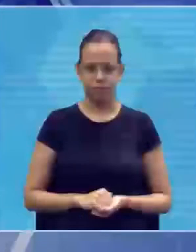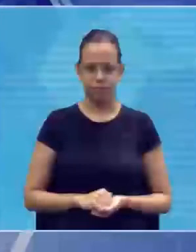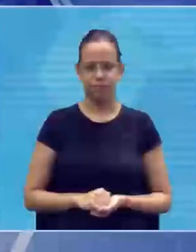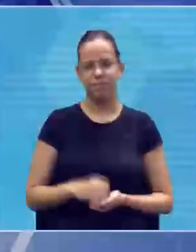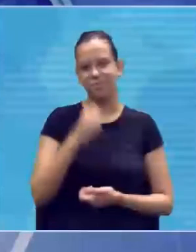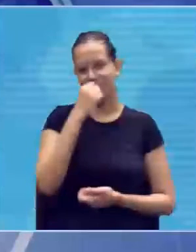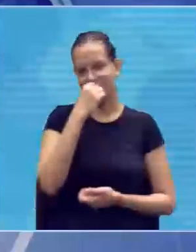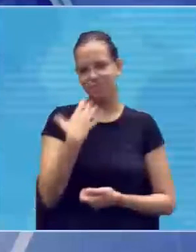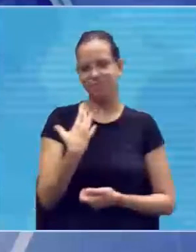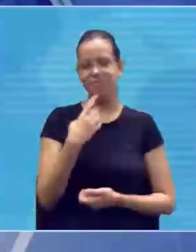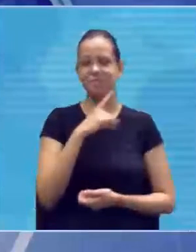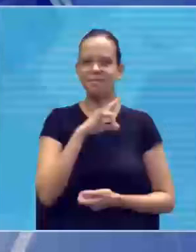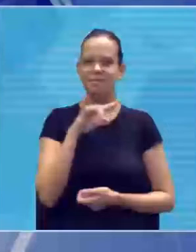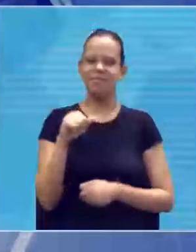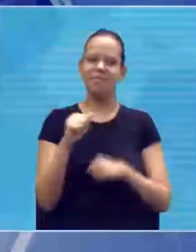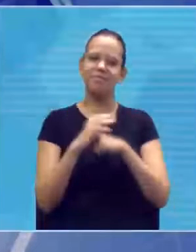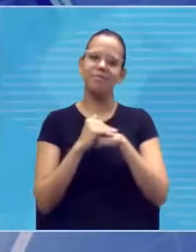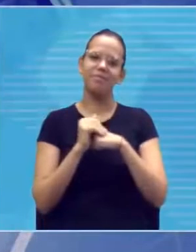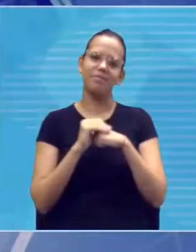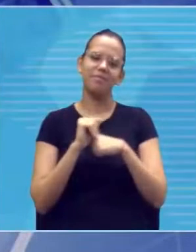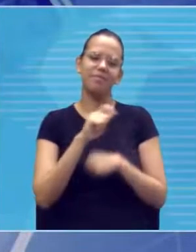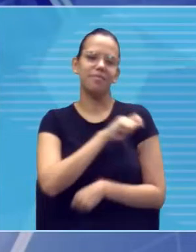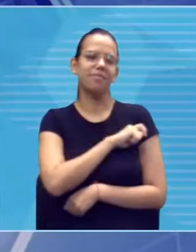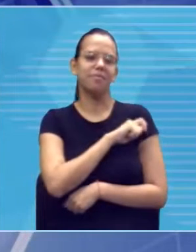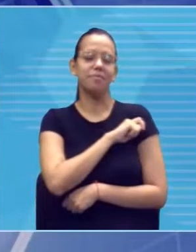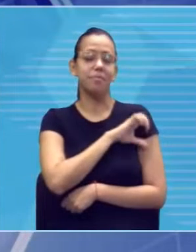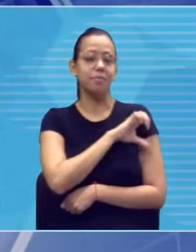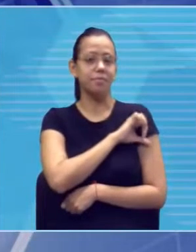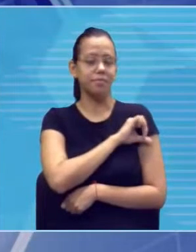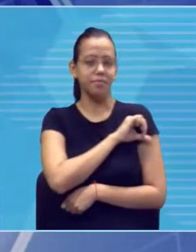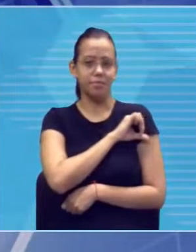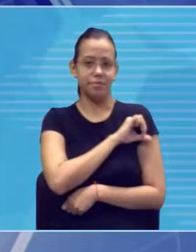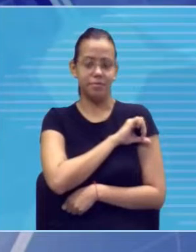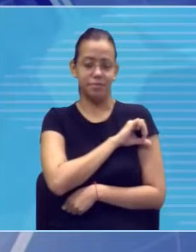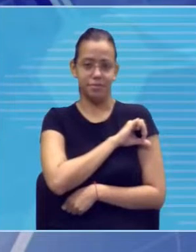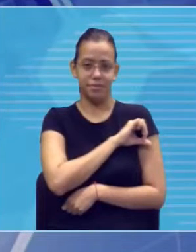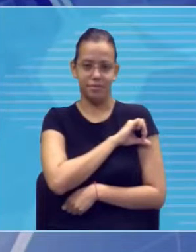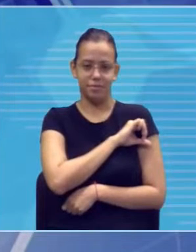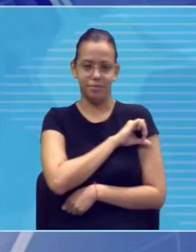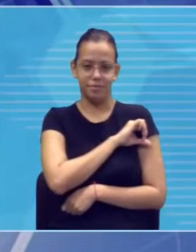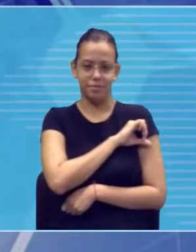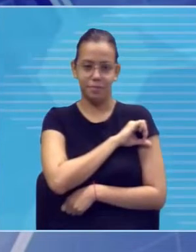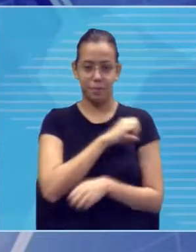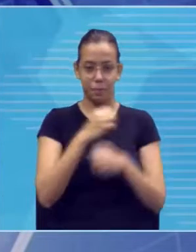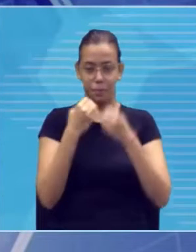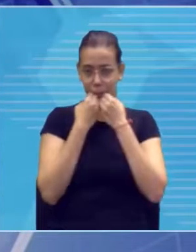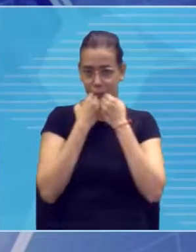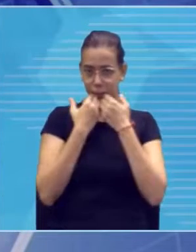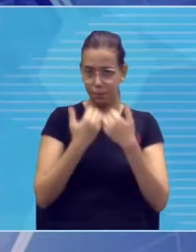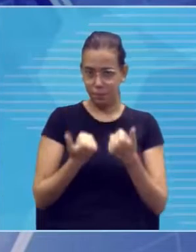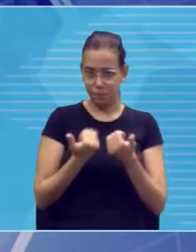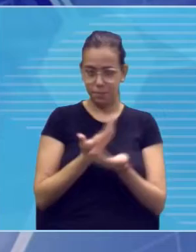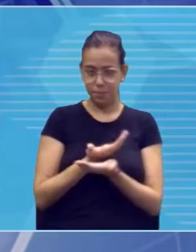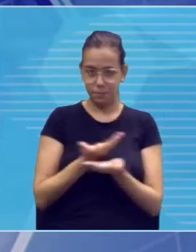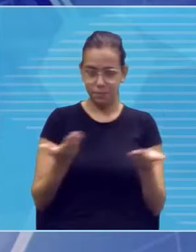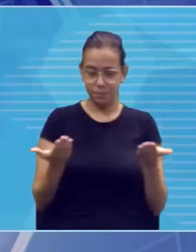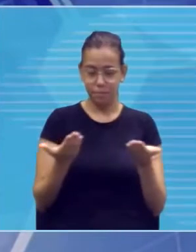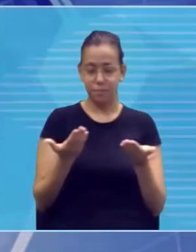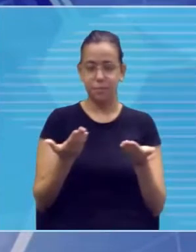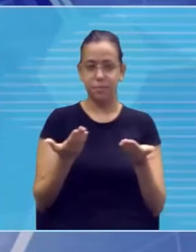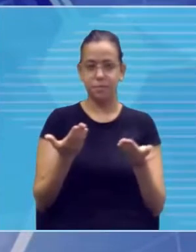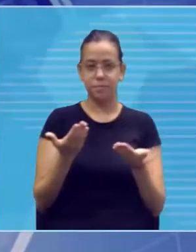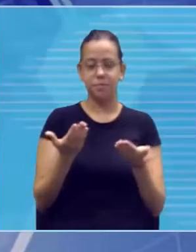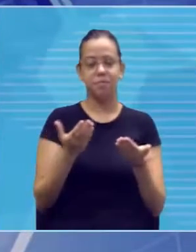muito bom dia meus queridos alunos do 9º ano do Ensino Fundamental tudo bem com vocês galerinha tudo